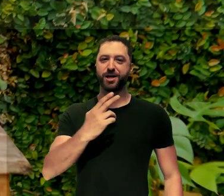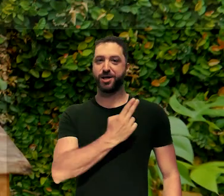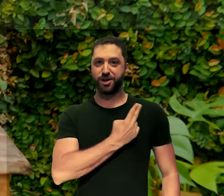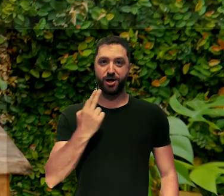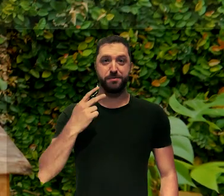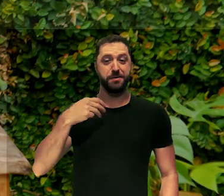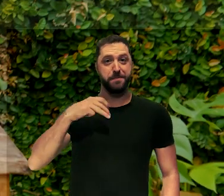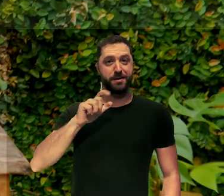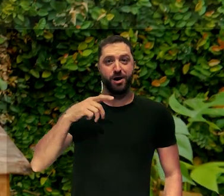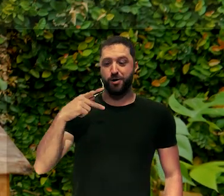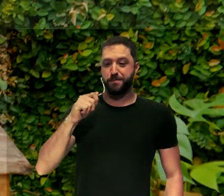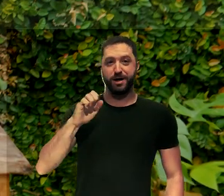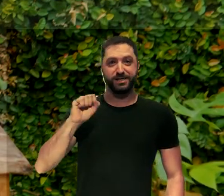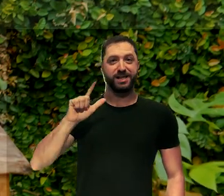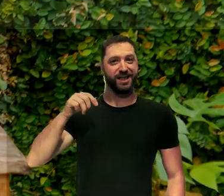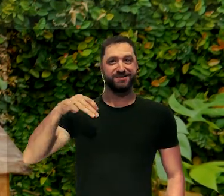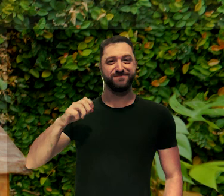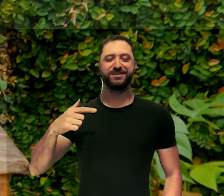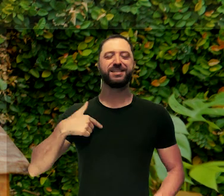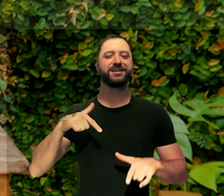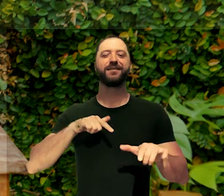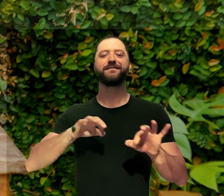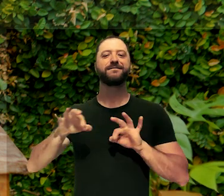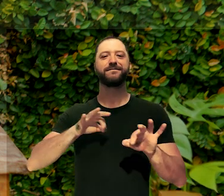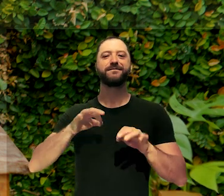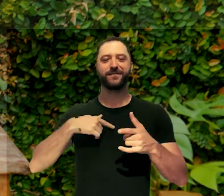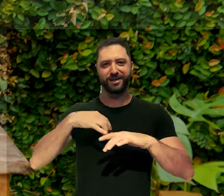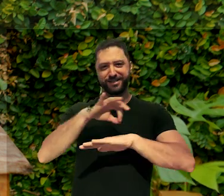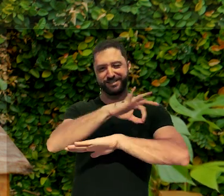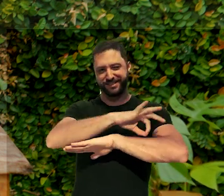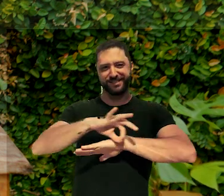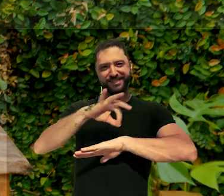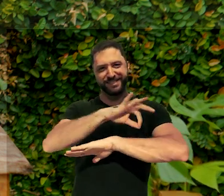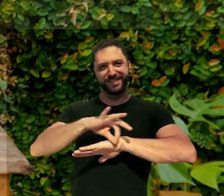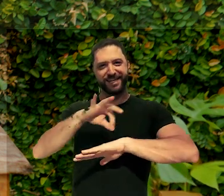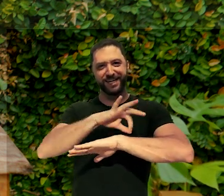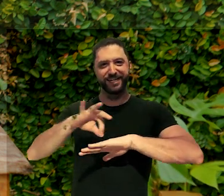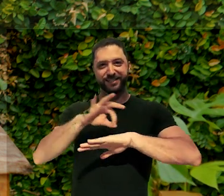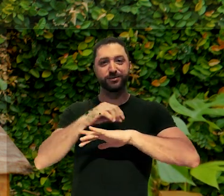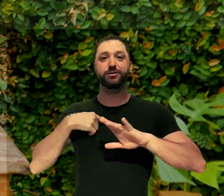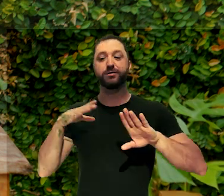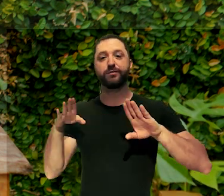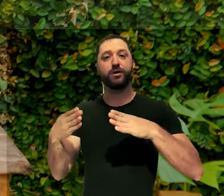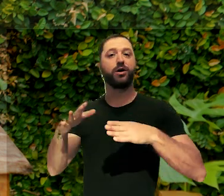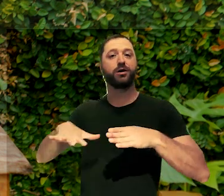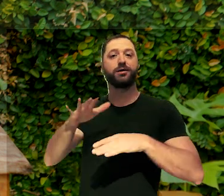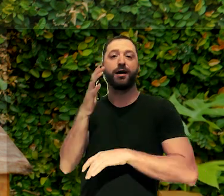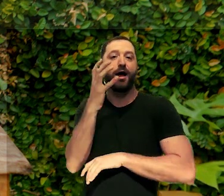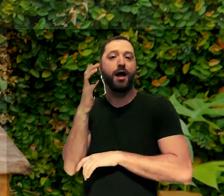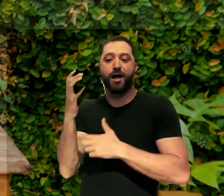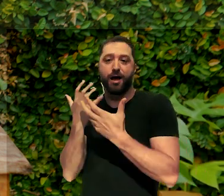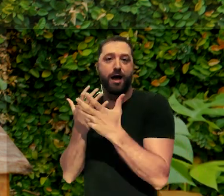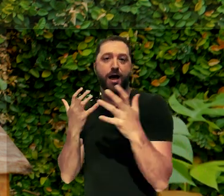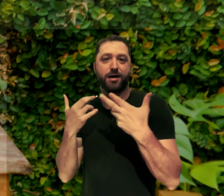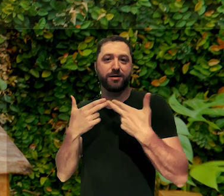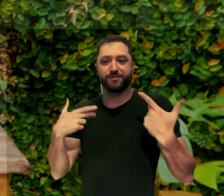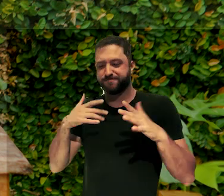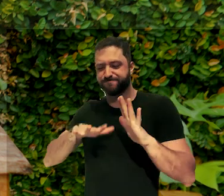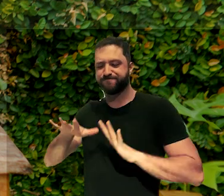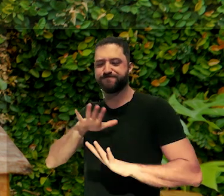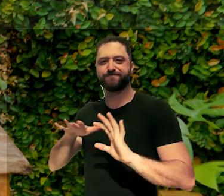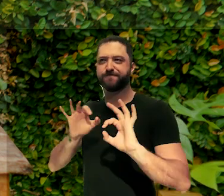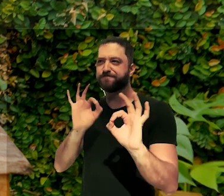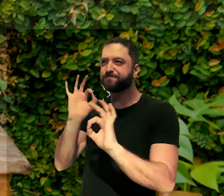Olá, meu nome é Mel Paes Leme, sou arquiteta urbanista pós-graduada em arborização urbana, paisagismo e licenciamento ambiental.